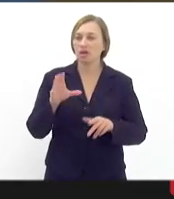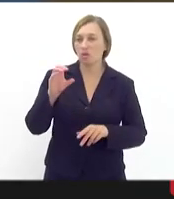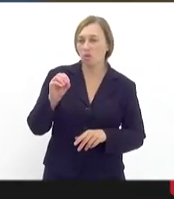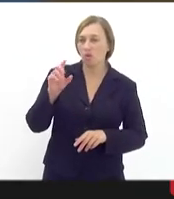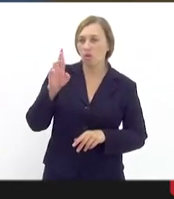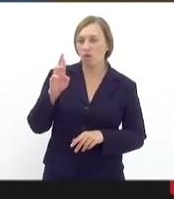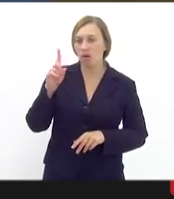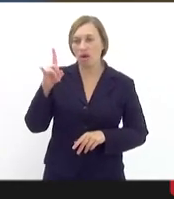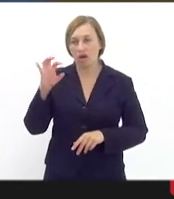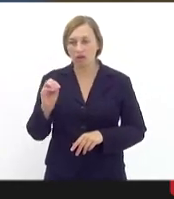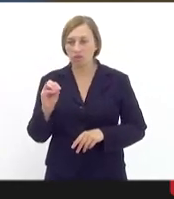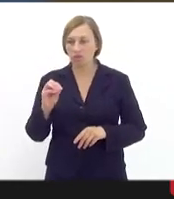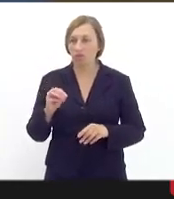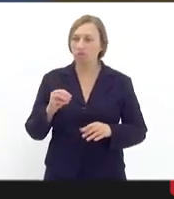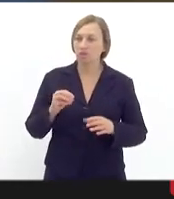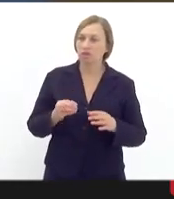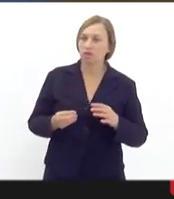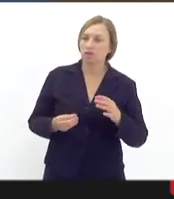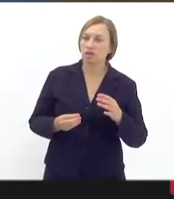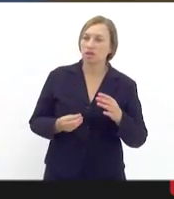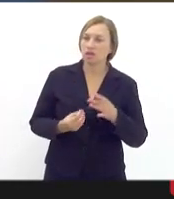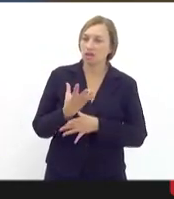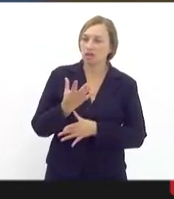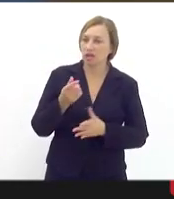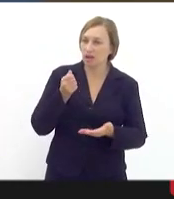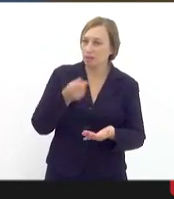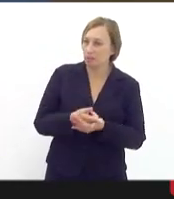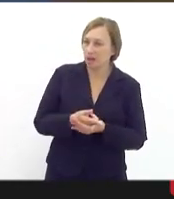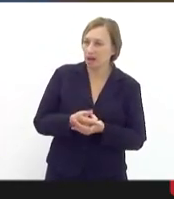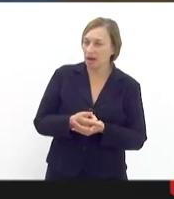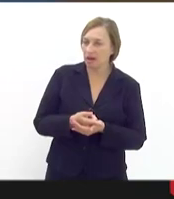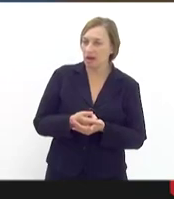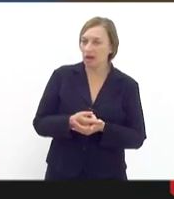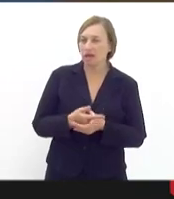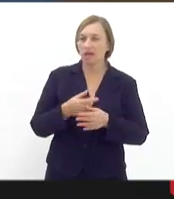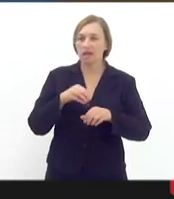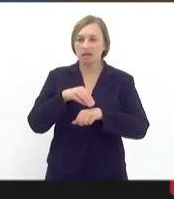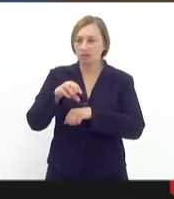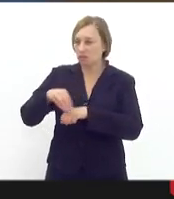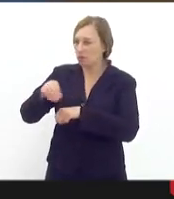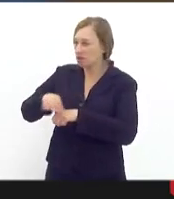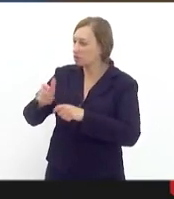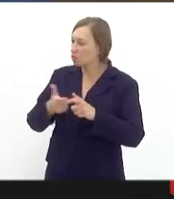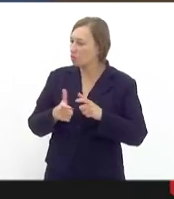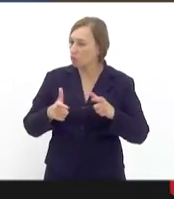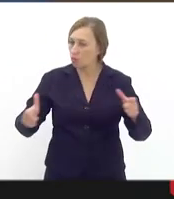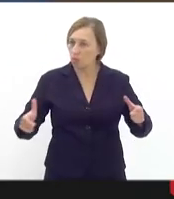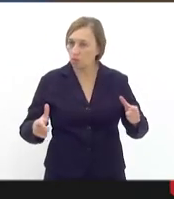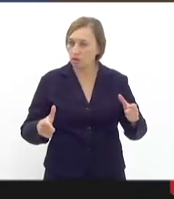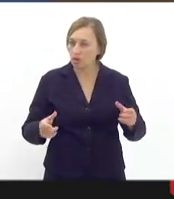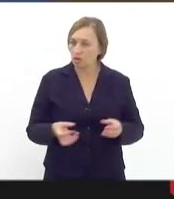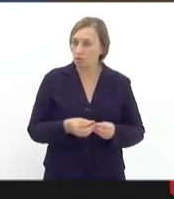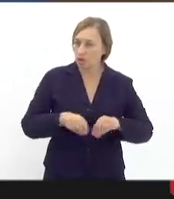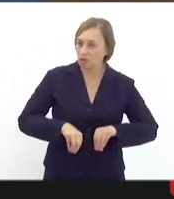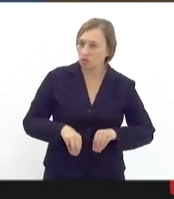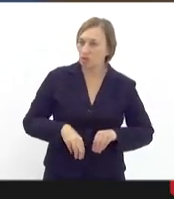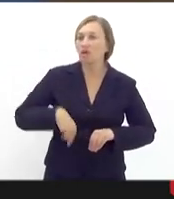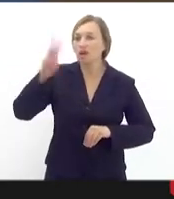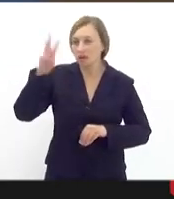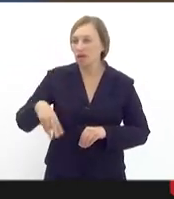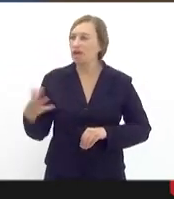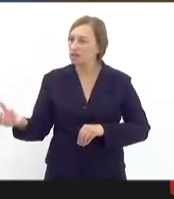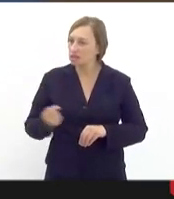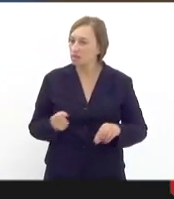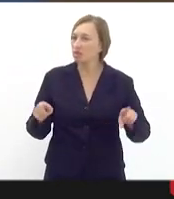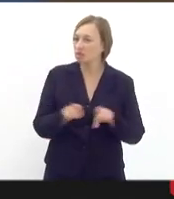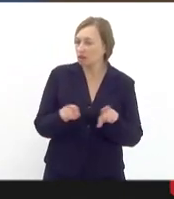se o Orlando Silva publica, ele paga e essa mensagem vai mais longe e ela produz dano, quem recebeu também